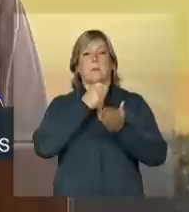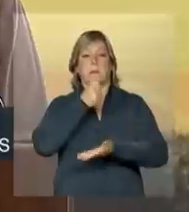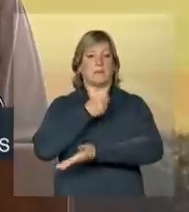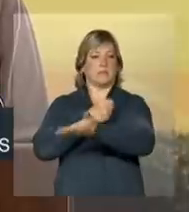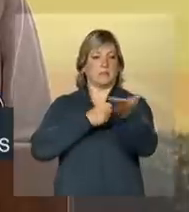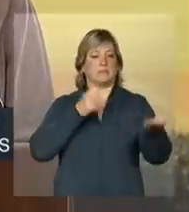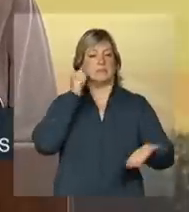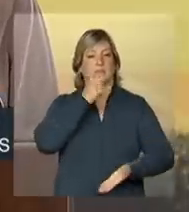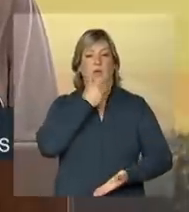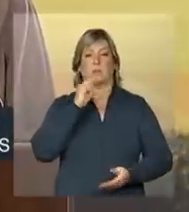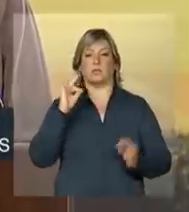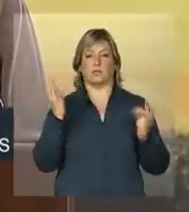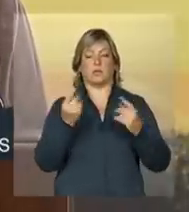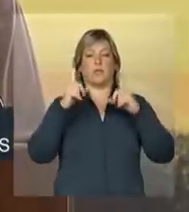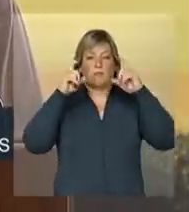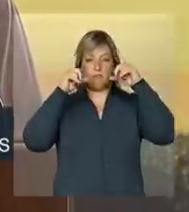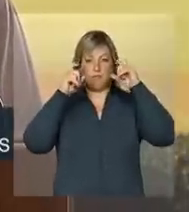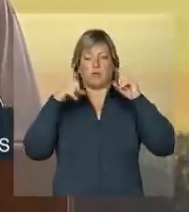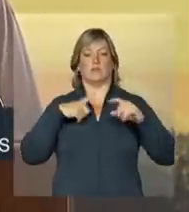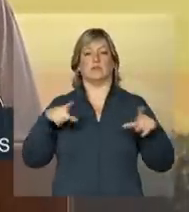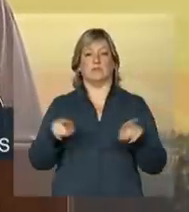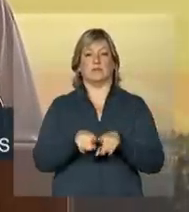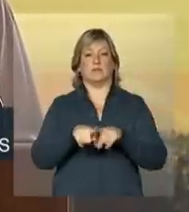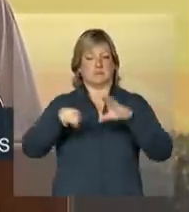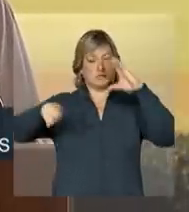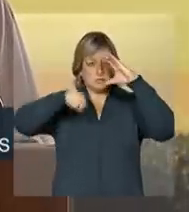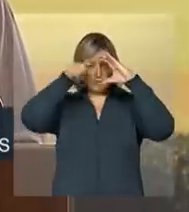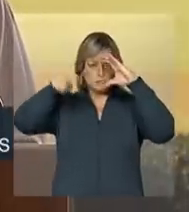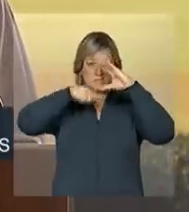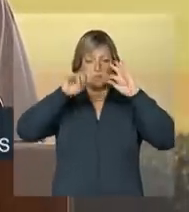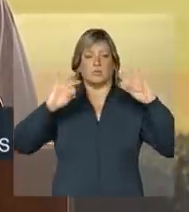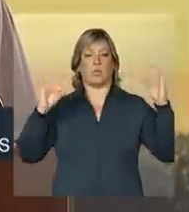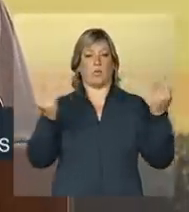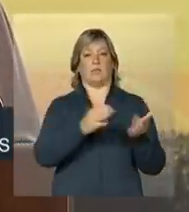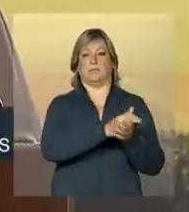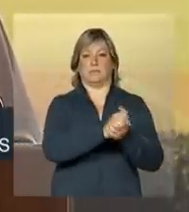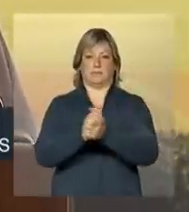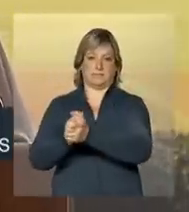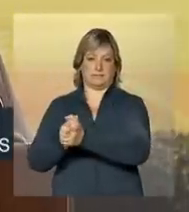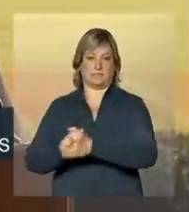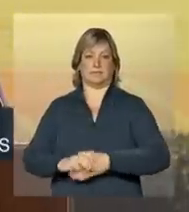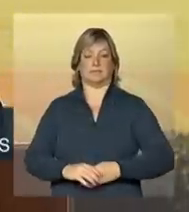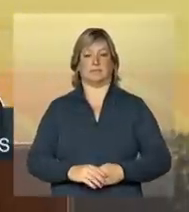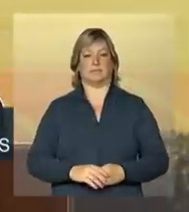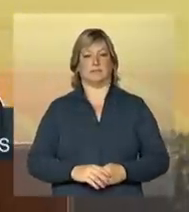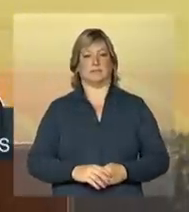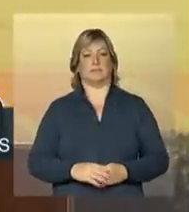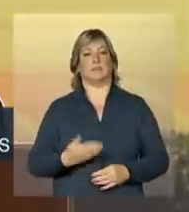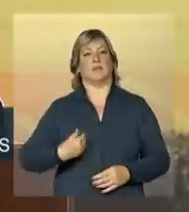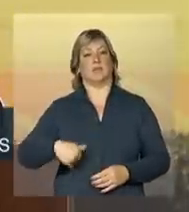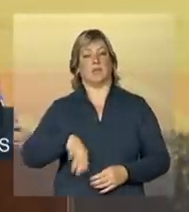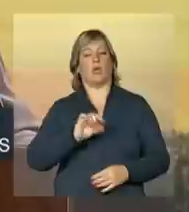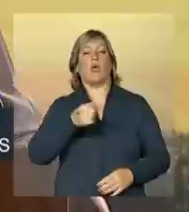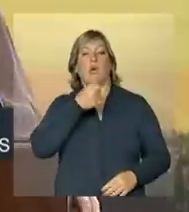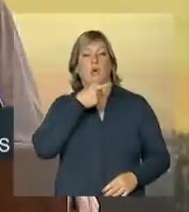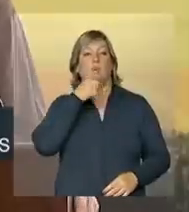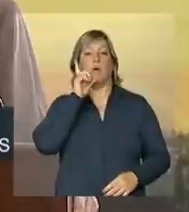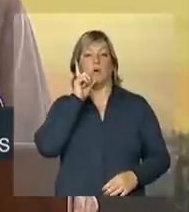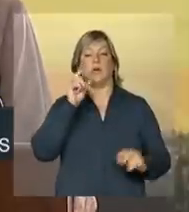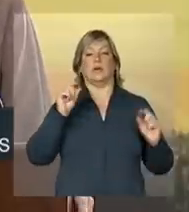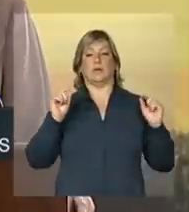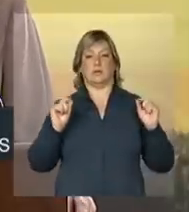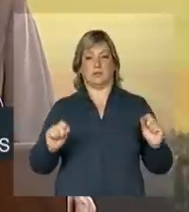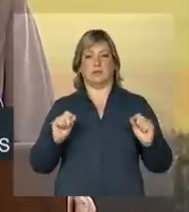jornalistas senhores fotógrafos e senhores cinegrafistas nós celebramos ontem